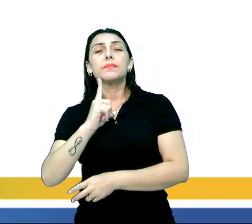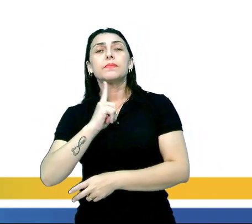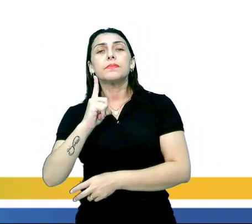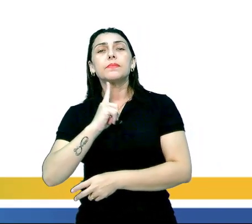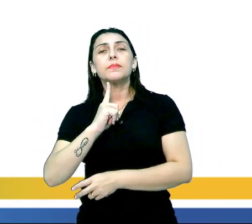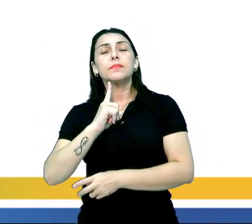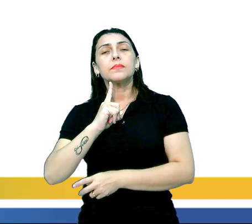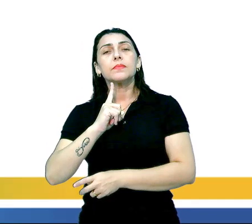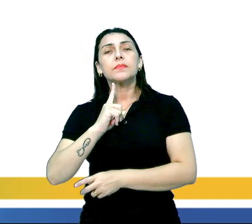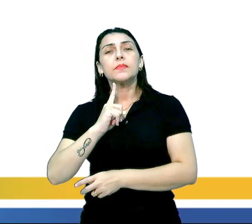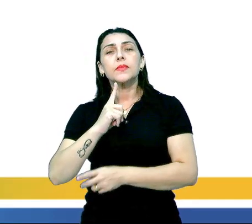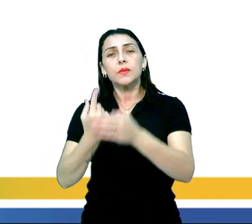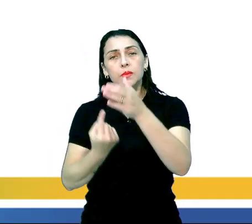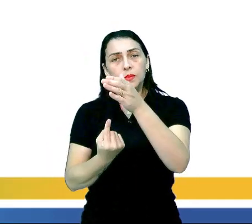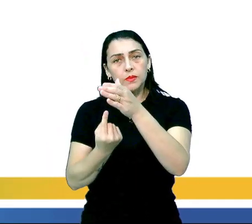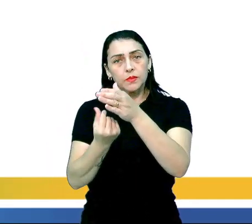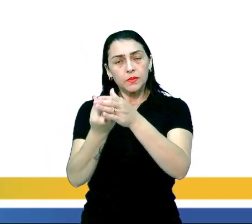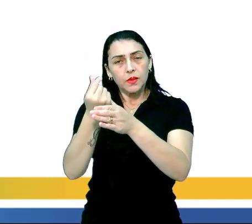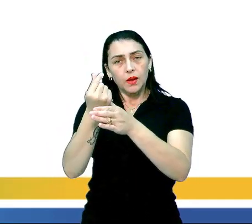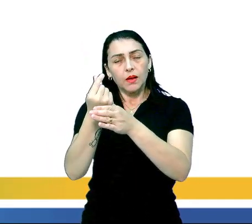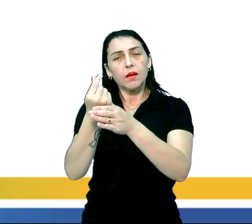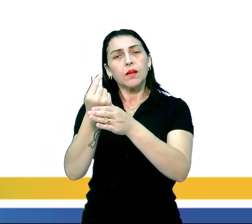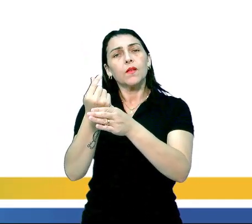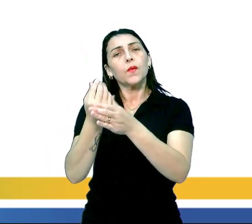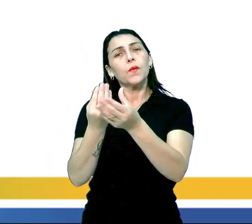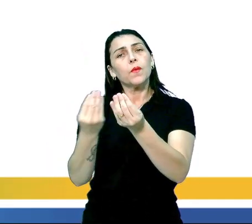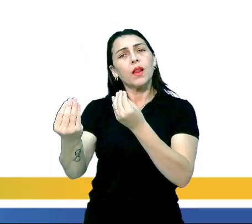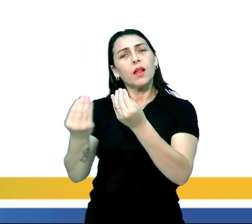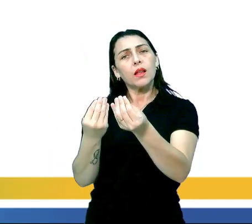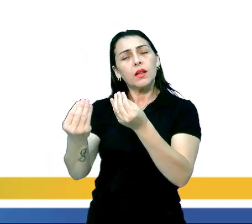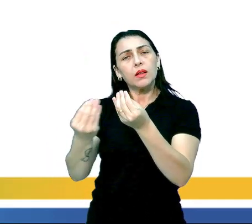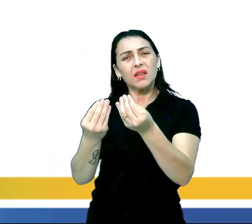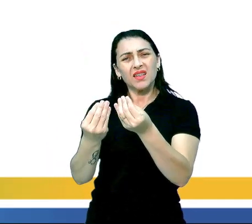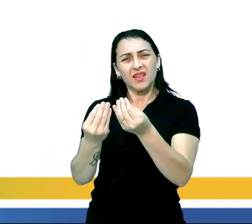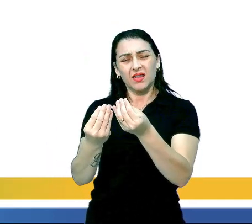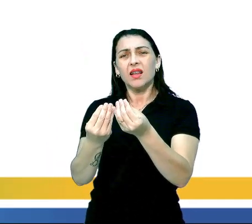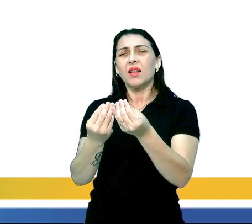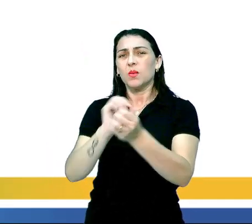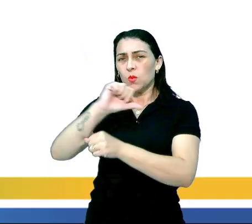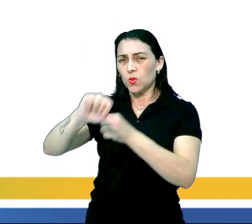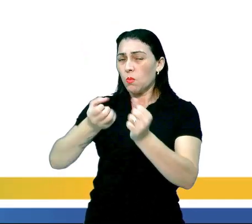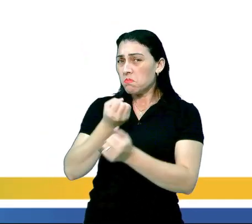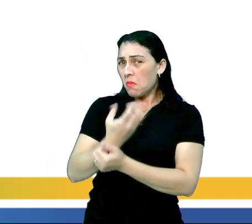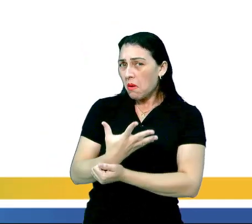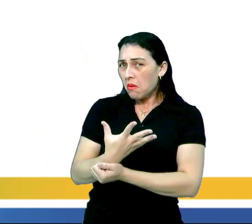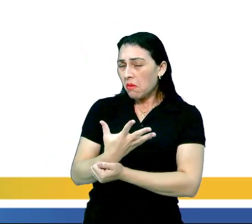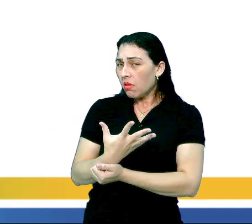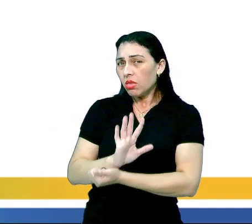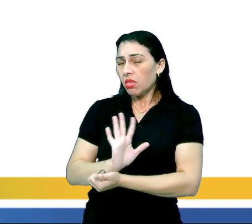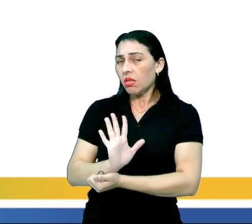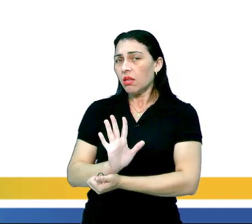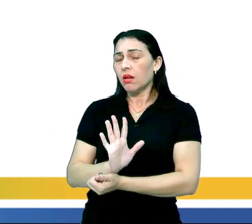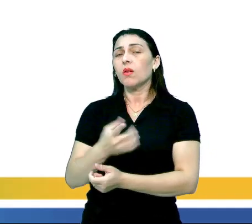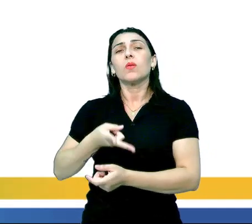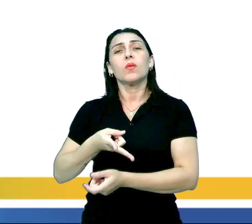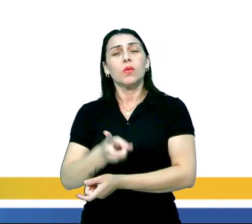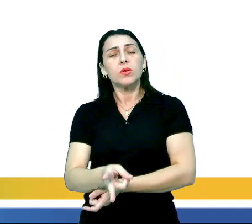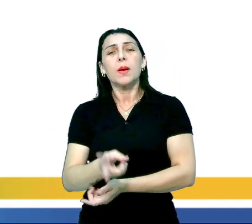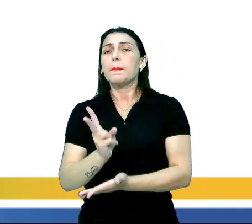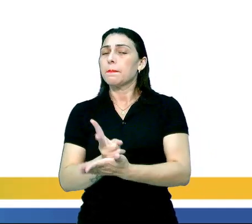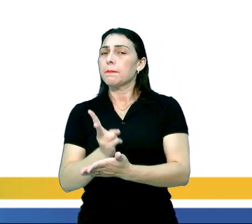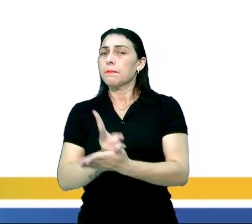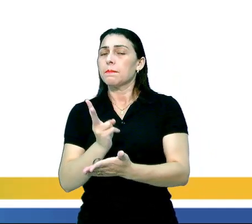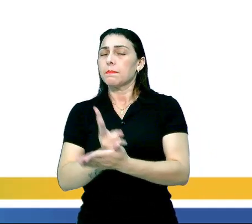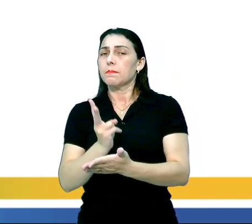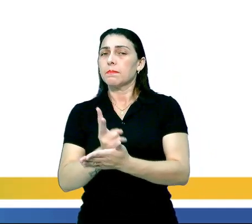essa expressão, capitalismo flexível. Ah, o capitalismo ele se tornou bonzinho? Não, ele continua com a